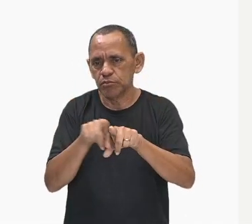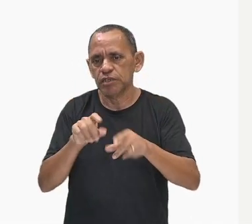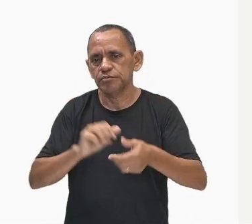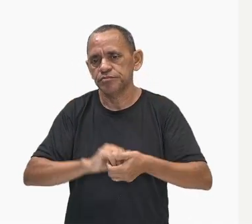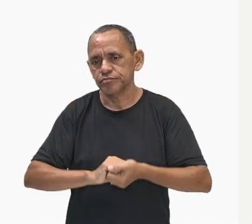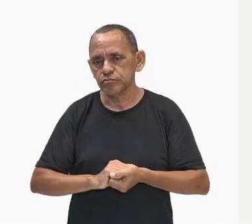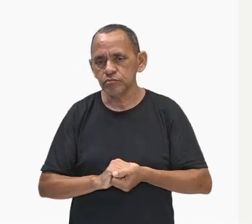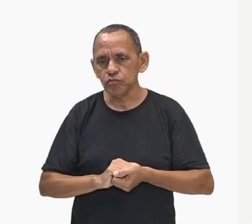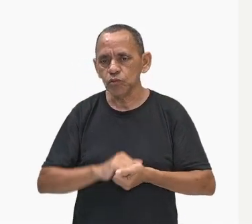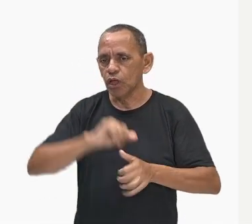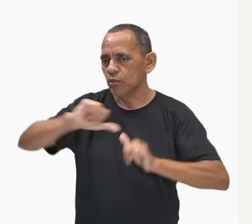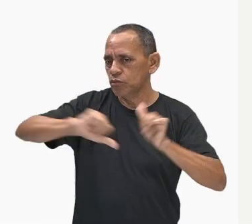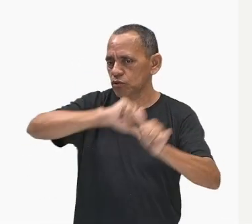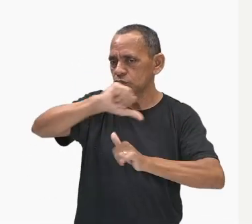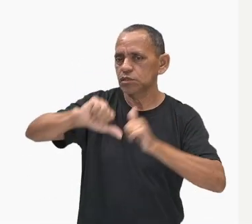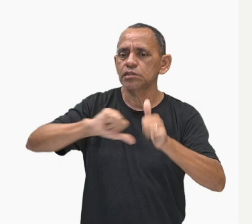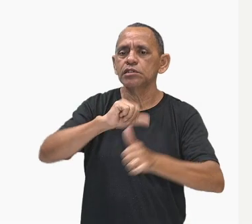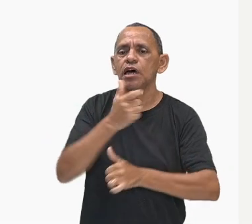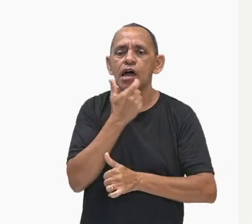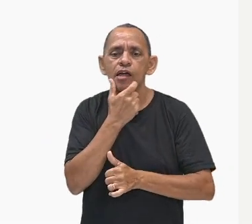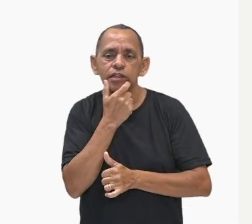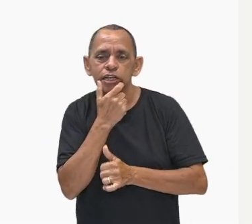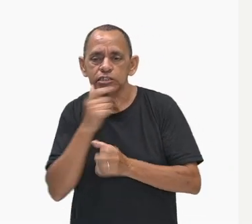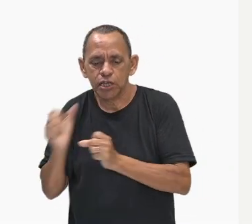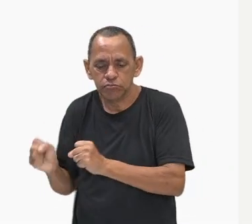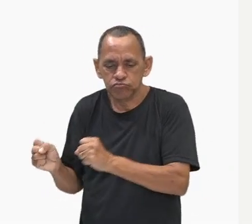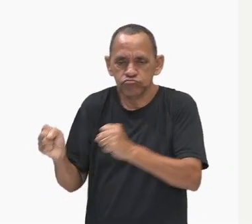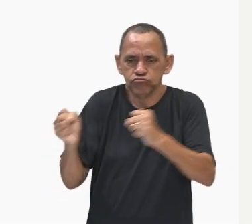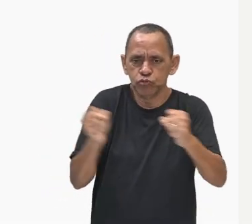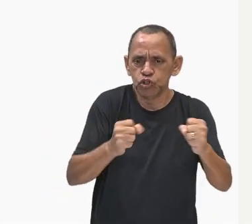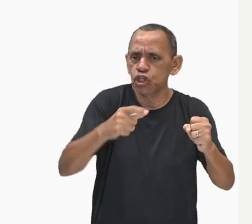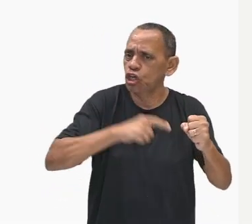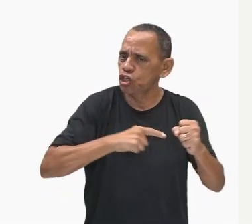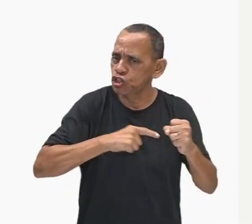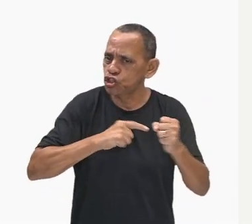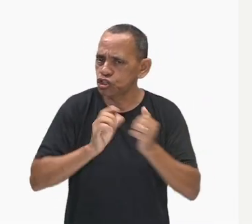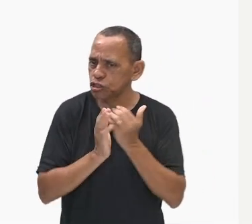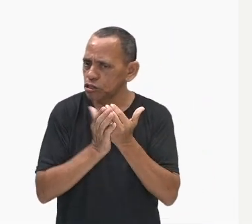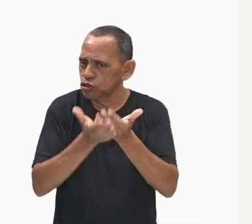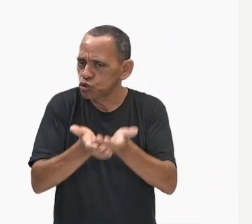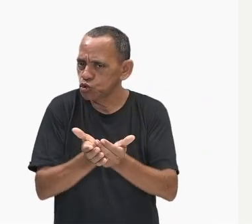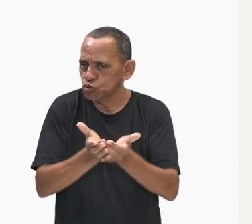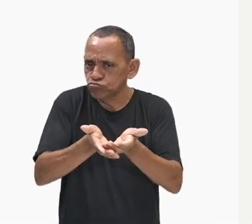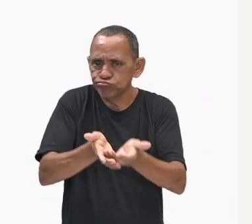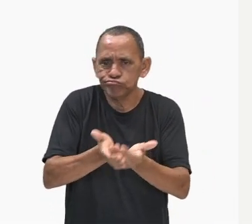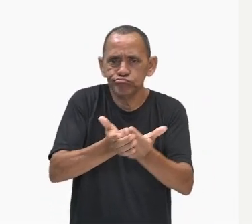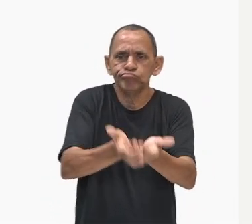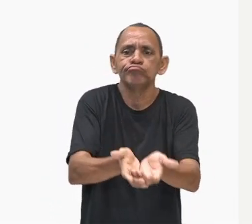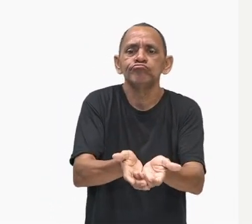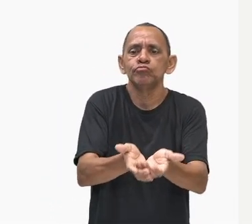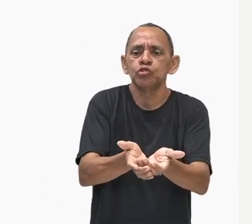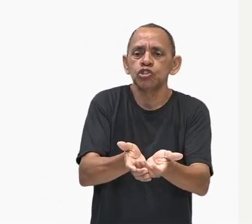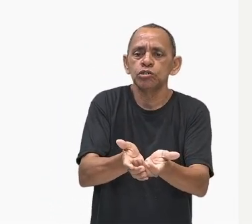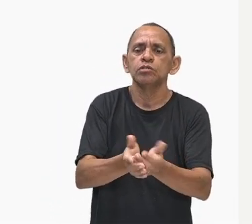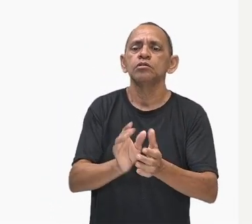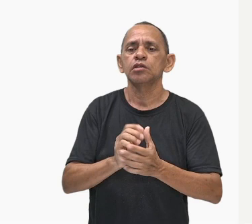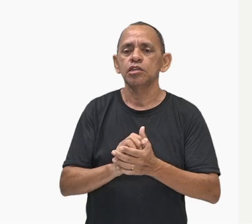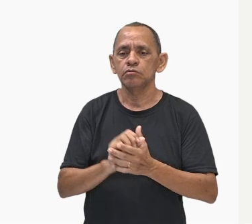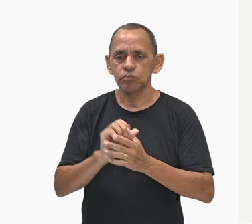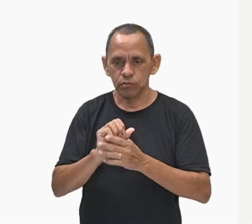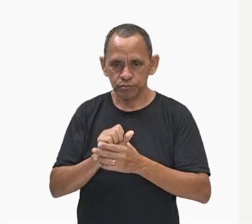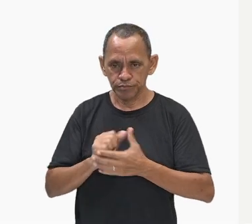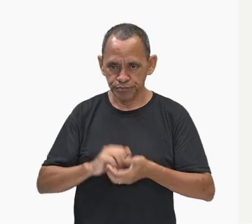a Inglaterra na toda poderosa dos mares, que monopolizou, por assim dizer, o